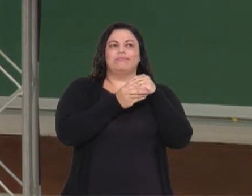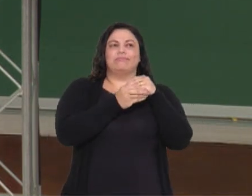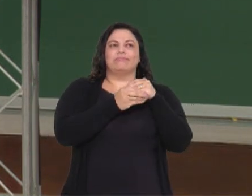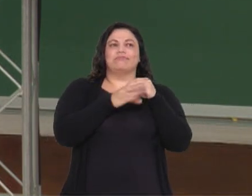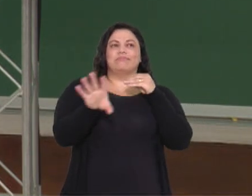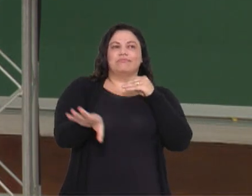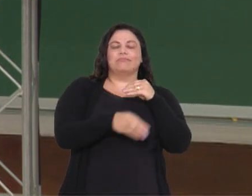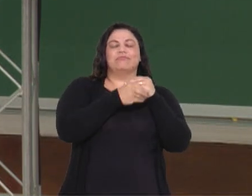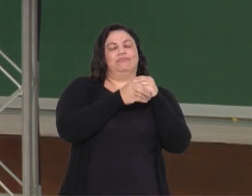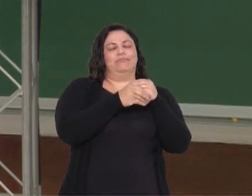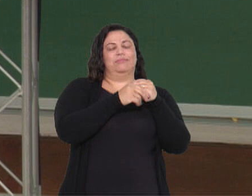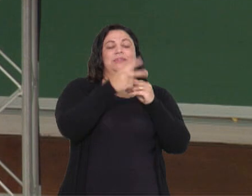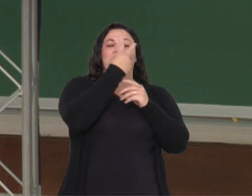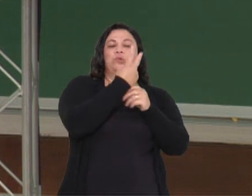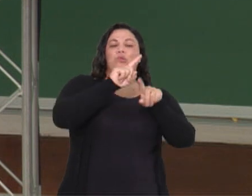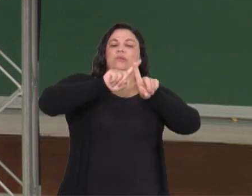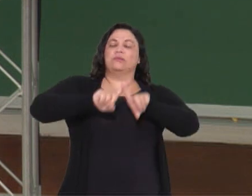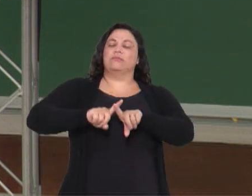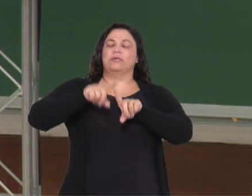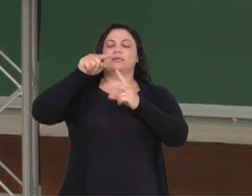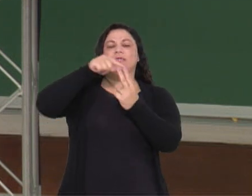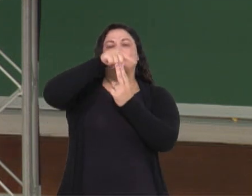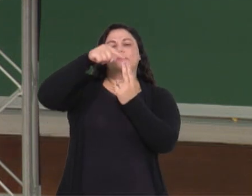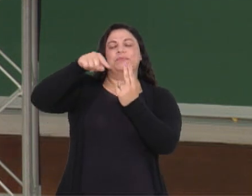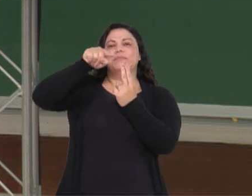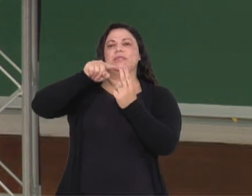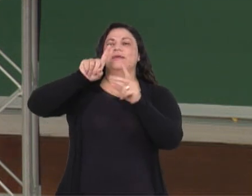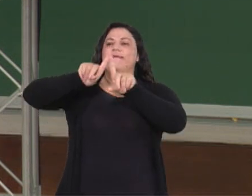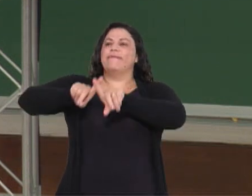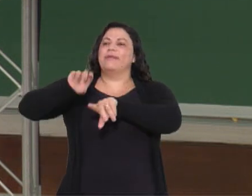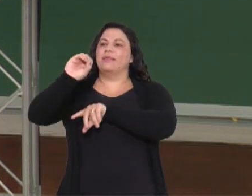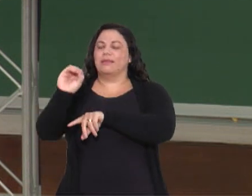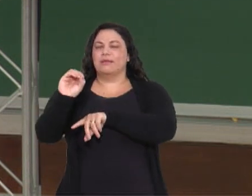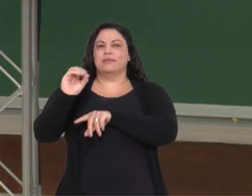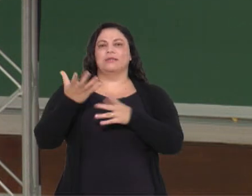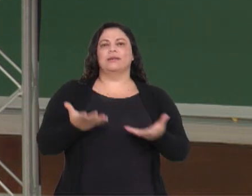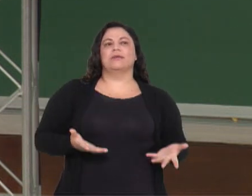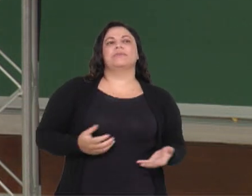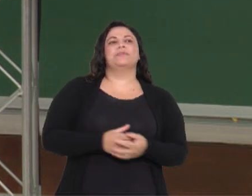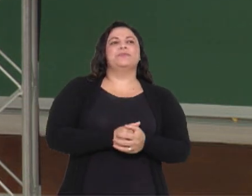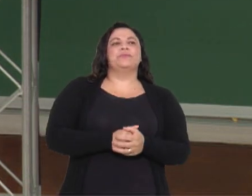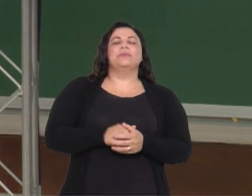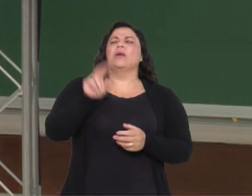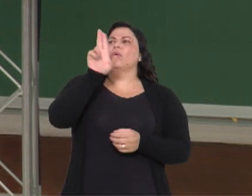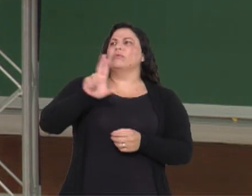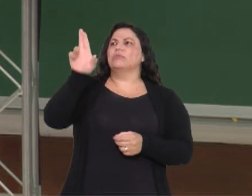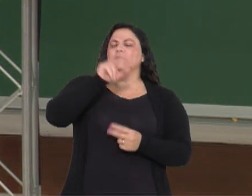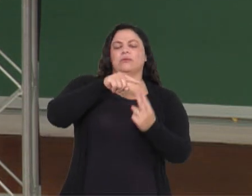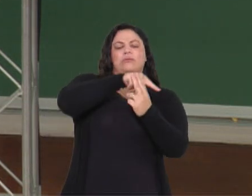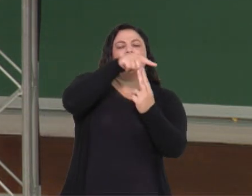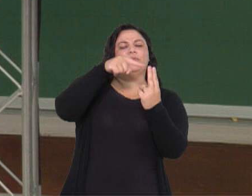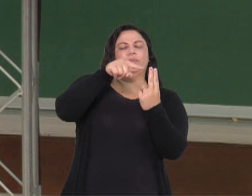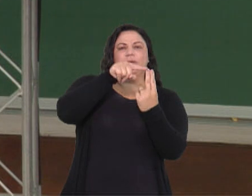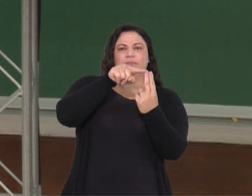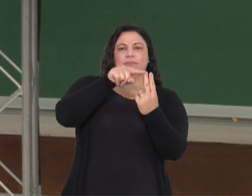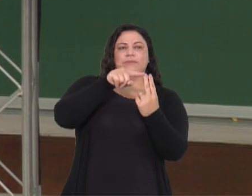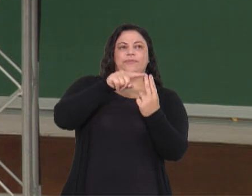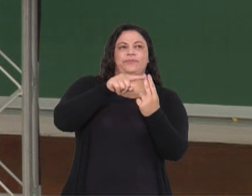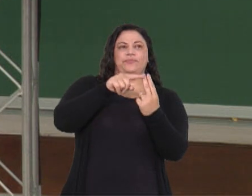2 vezes π vezes r. Então, utilizando aqui o π como um valor arredondado 3,